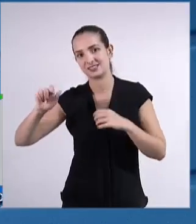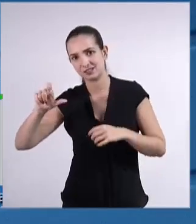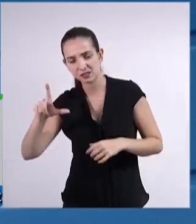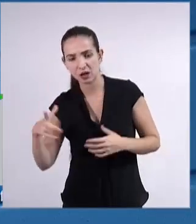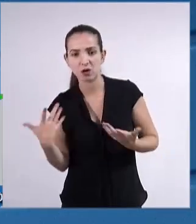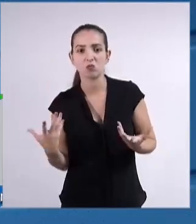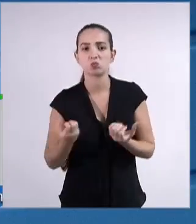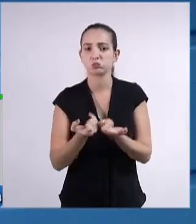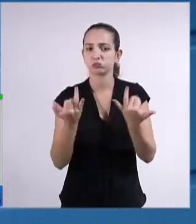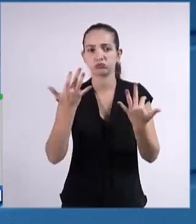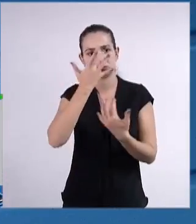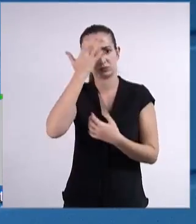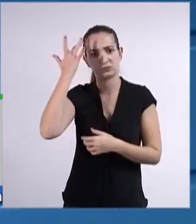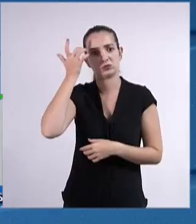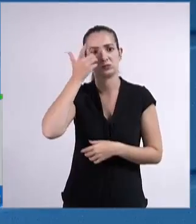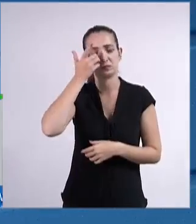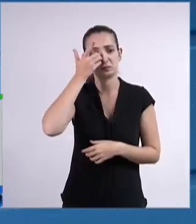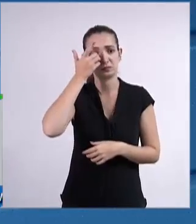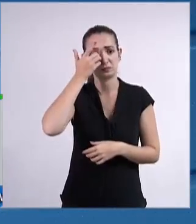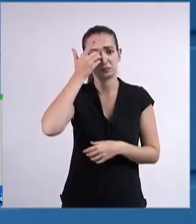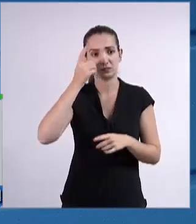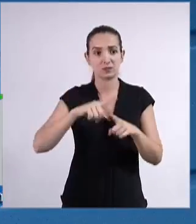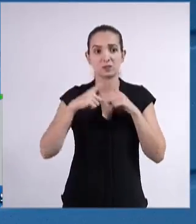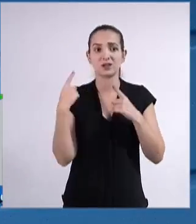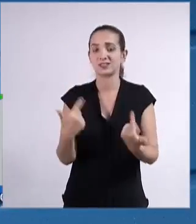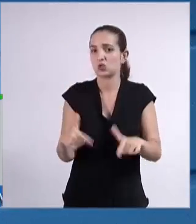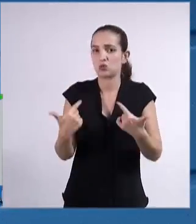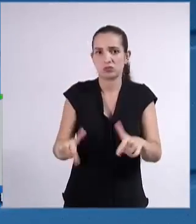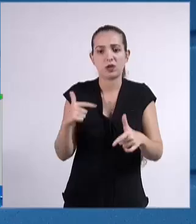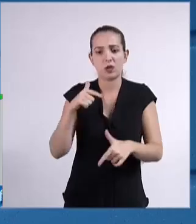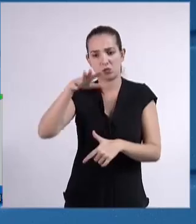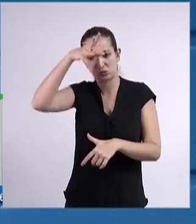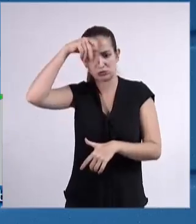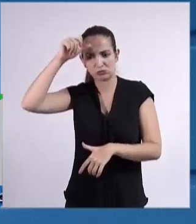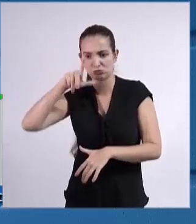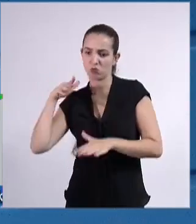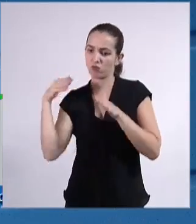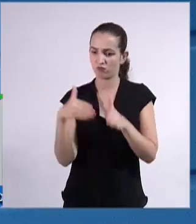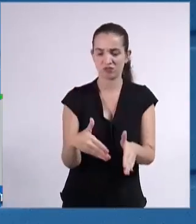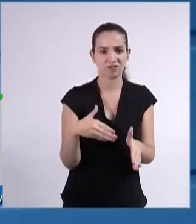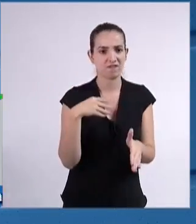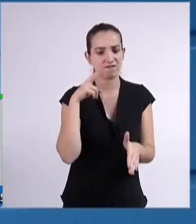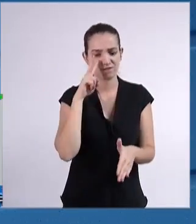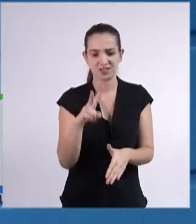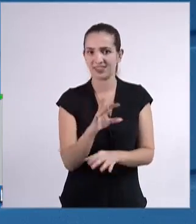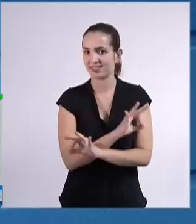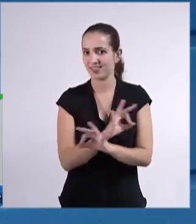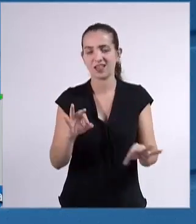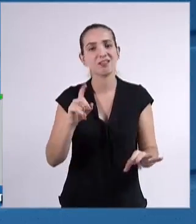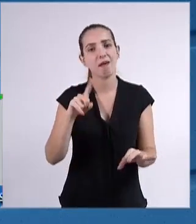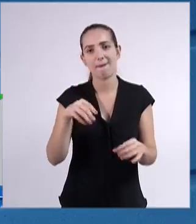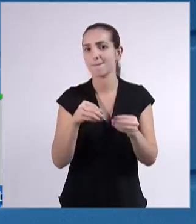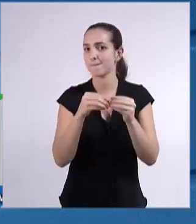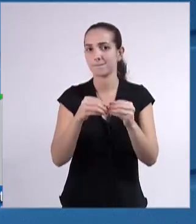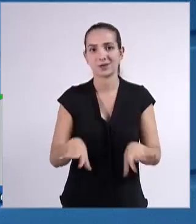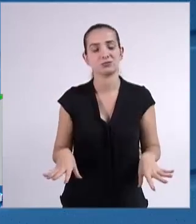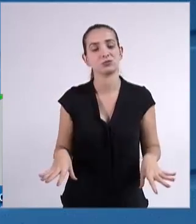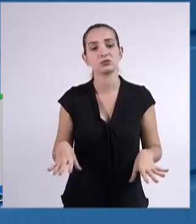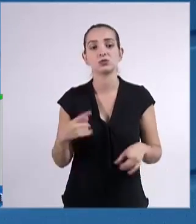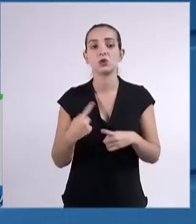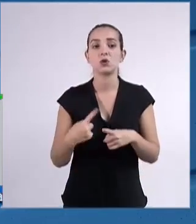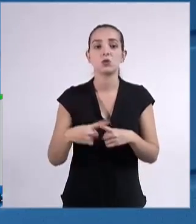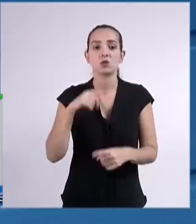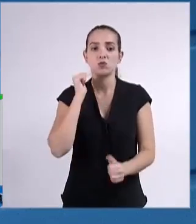populacional, e não ter a participação do torcedor no estádio é um prejuízo. É um prejuízo porque esse futebol